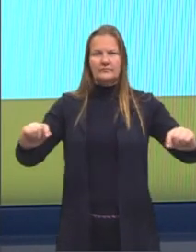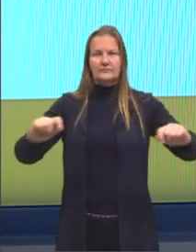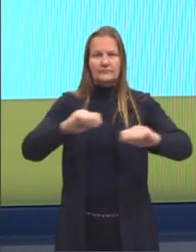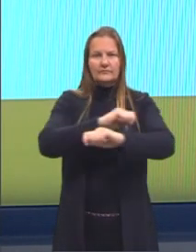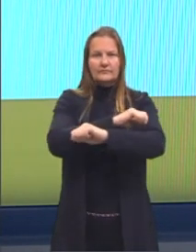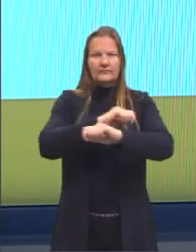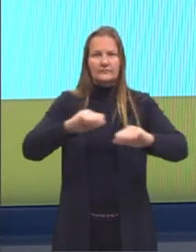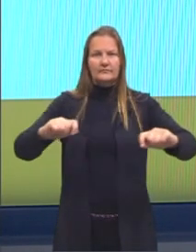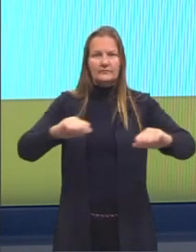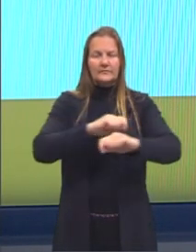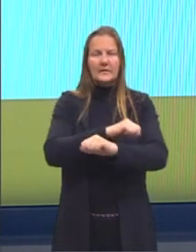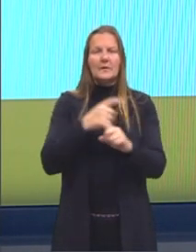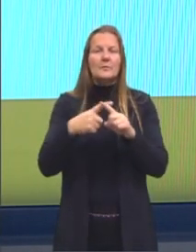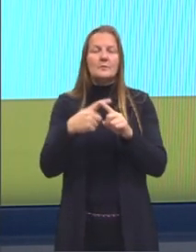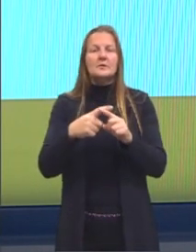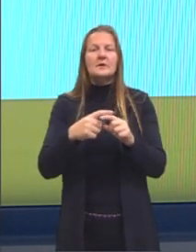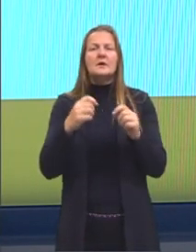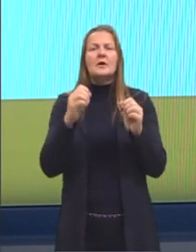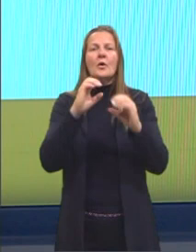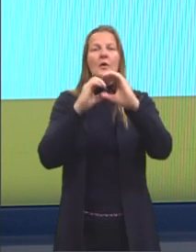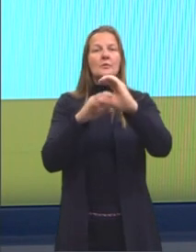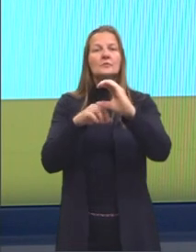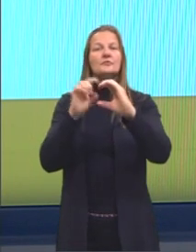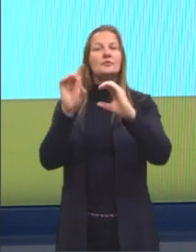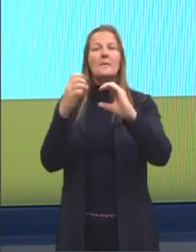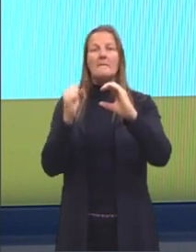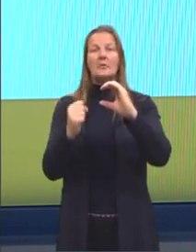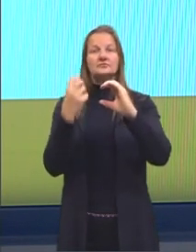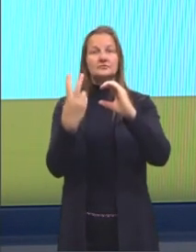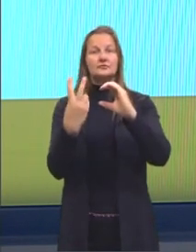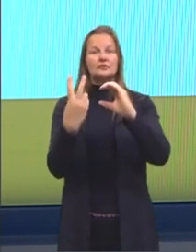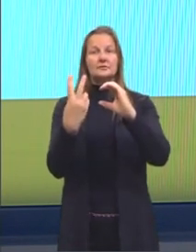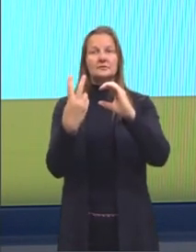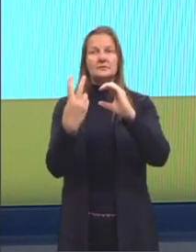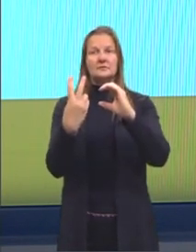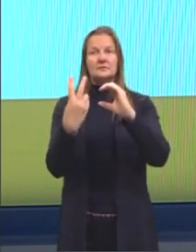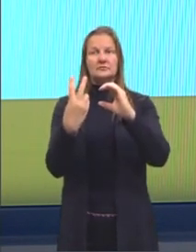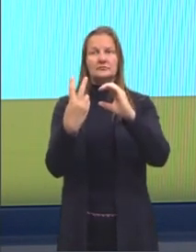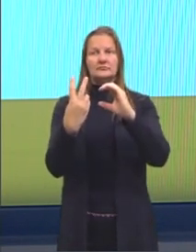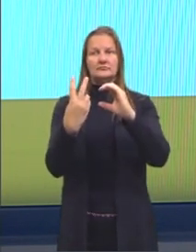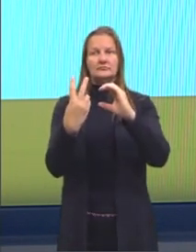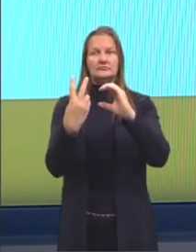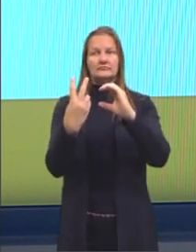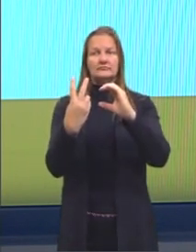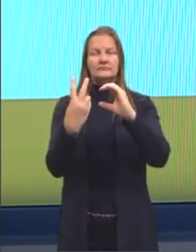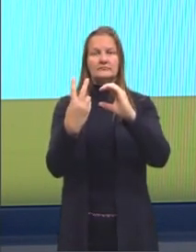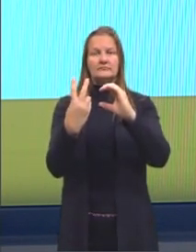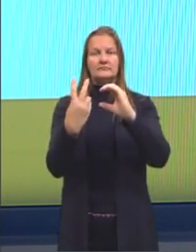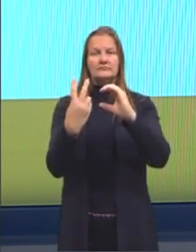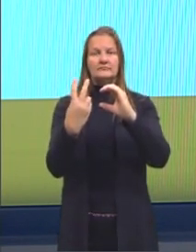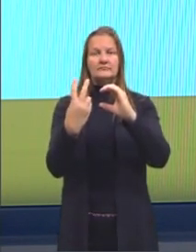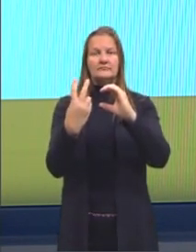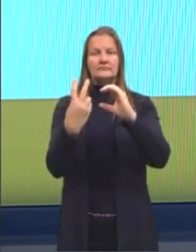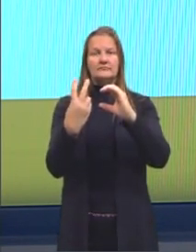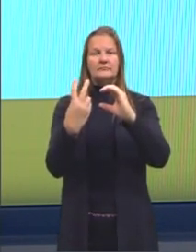carbono só poderia fazer duas ligações porque eu tenho esses dois orbitais desemparelhadas